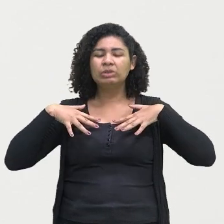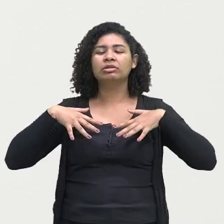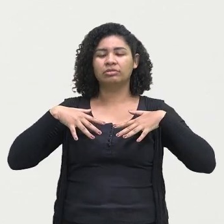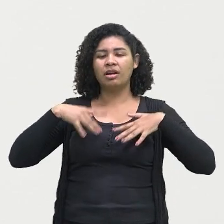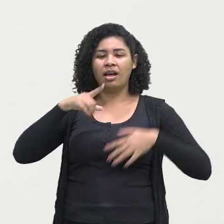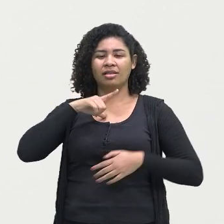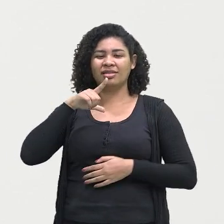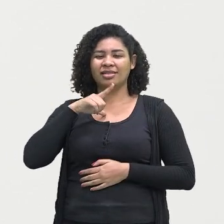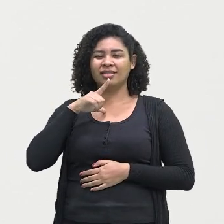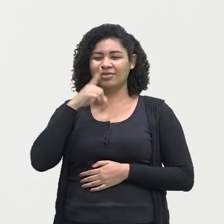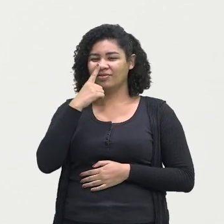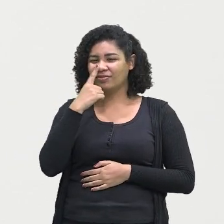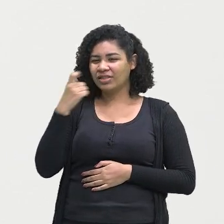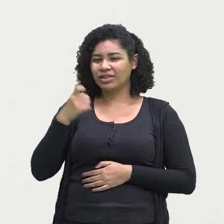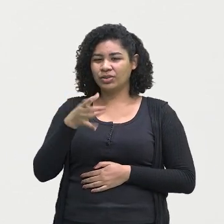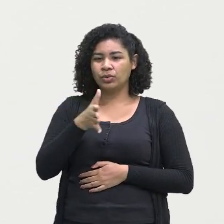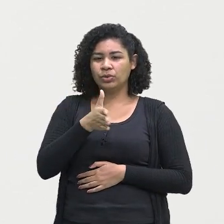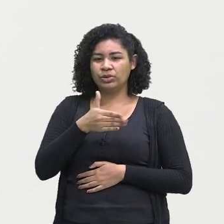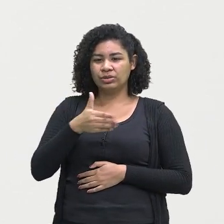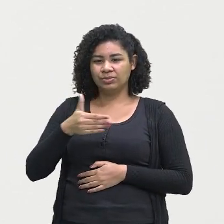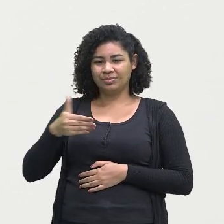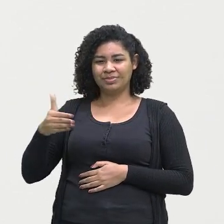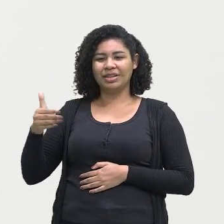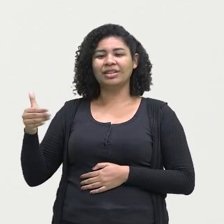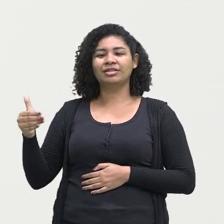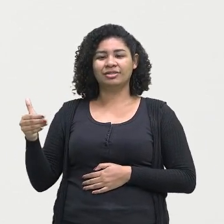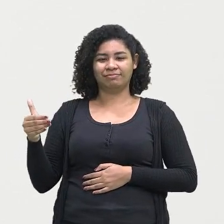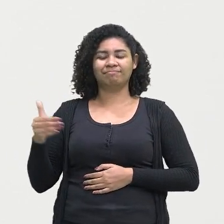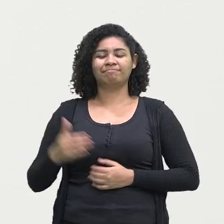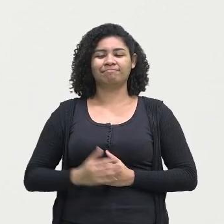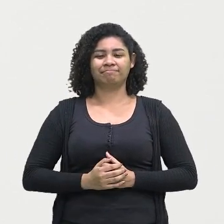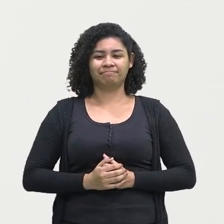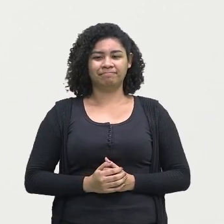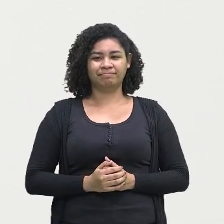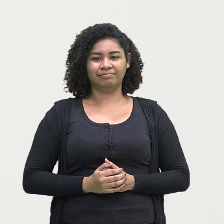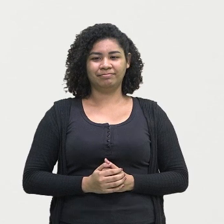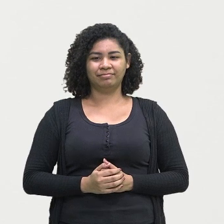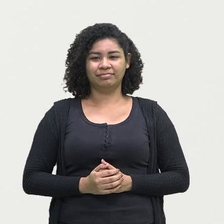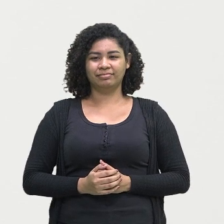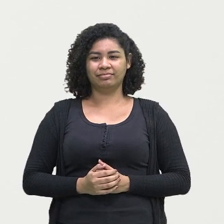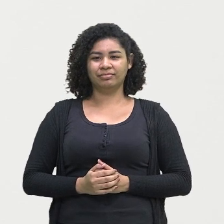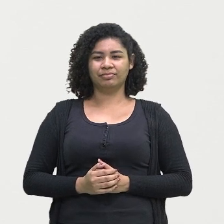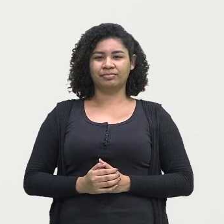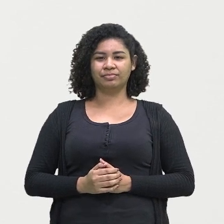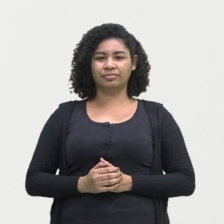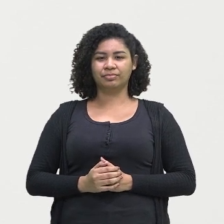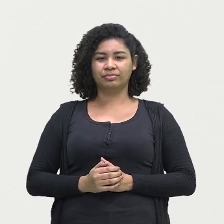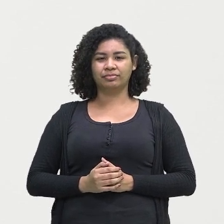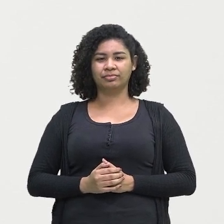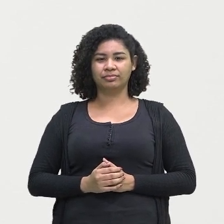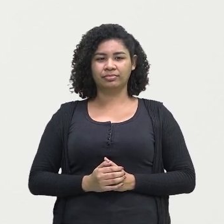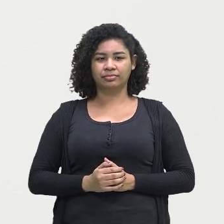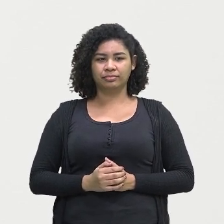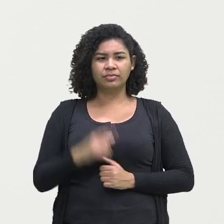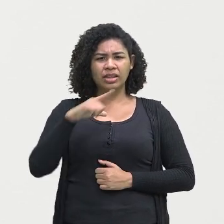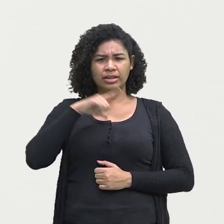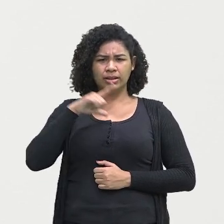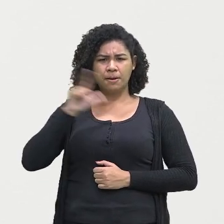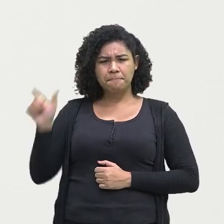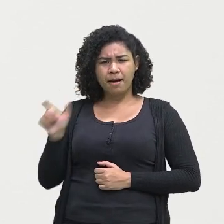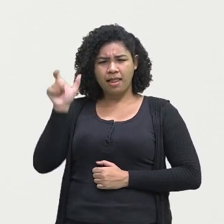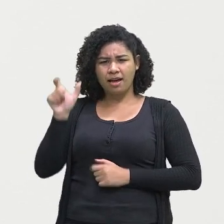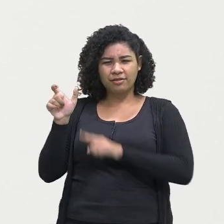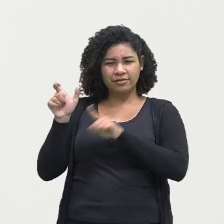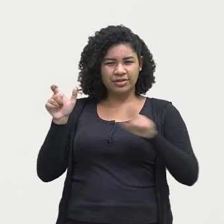Já pensou, gente? Fish Odor Syndrome. Tem alguma palavra que vocês conhecem